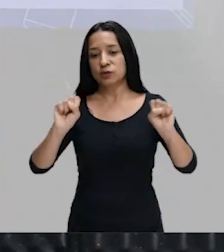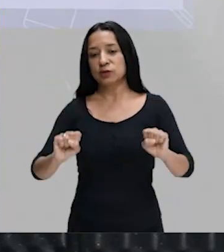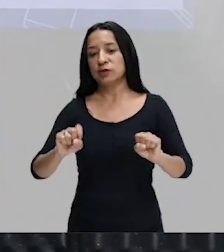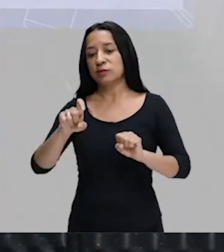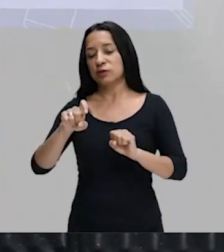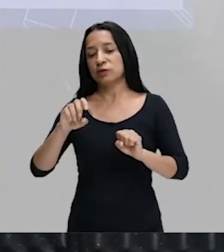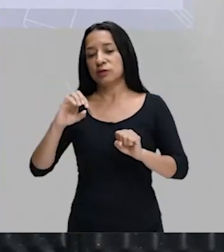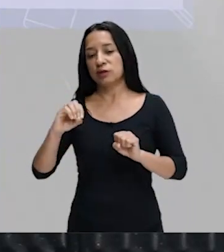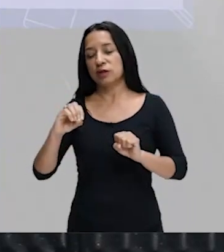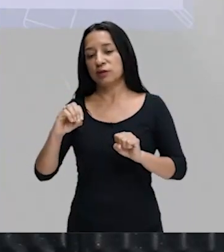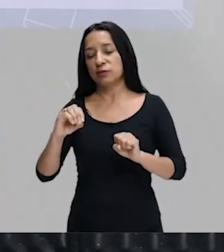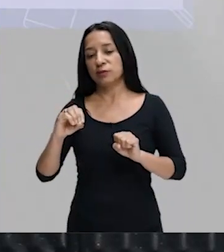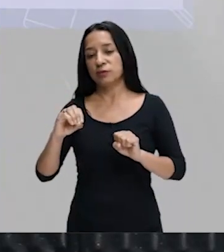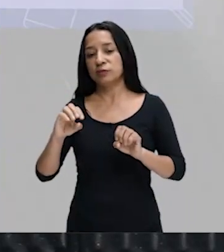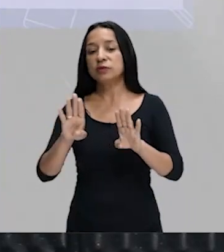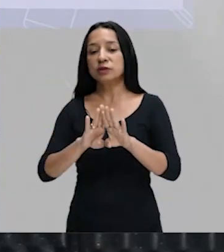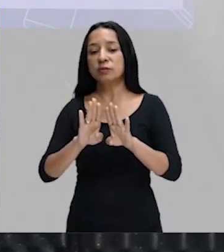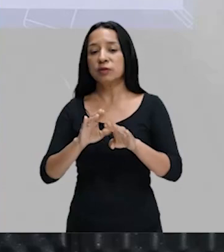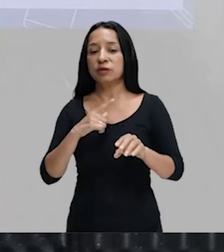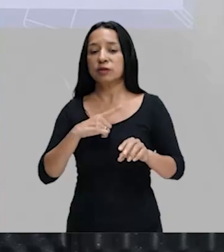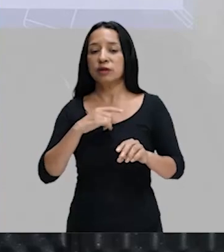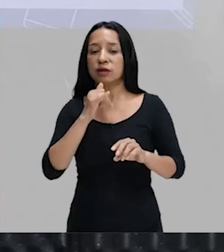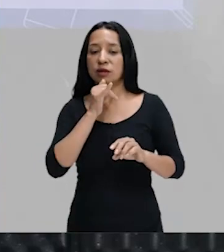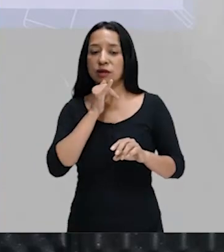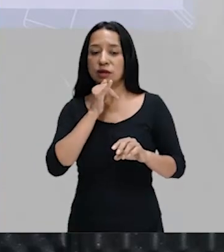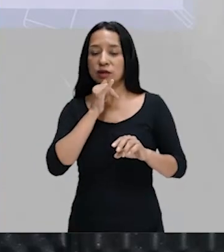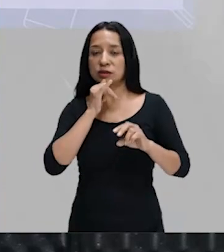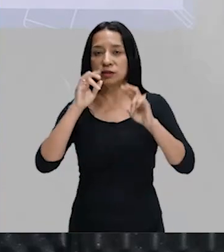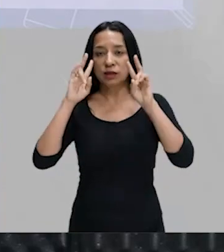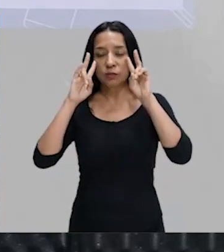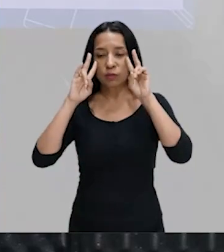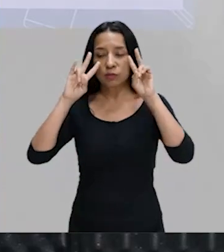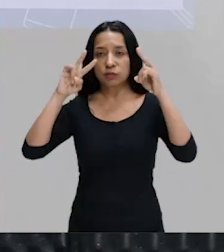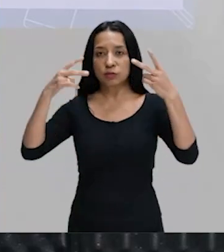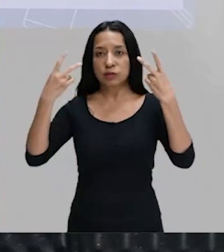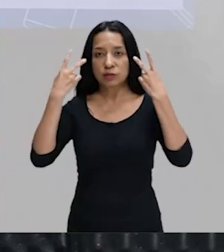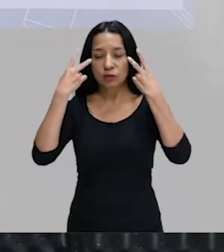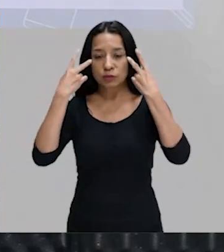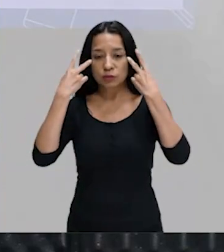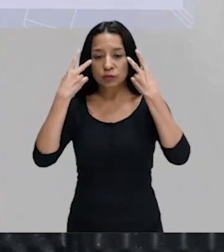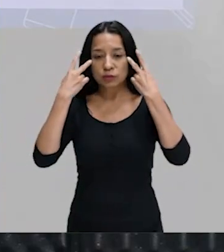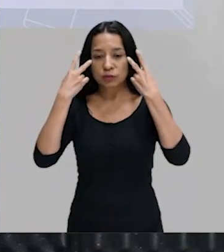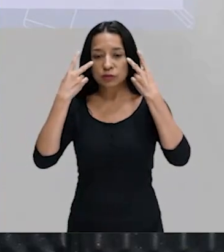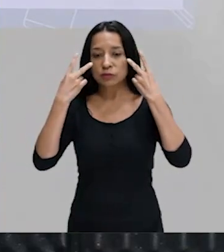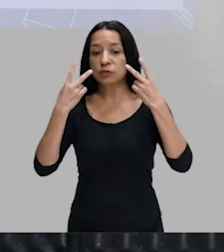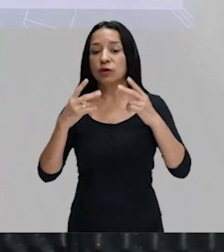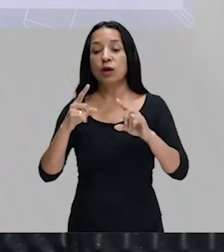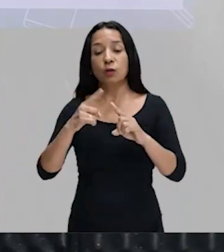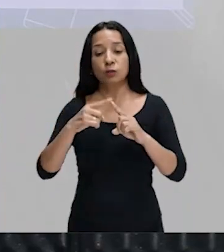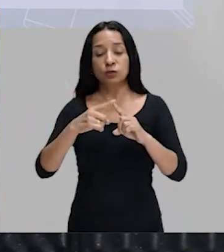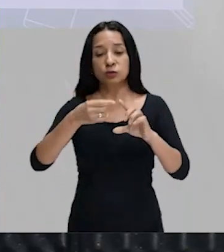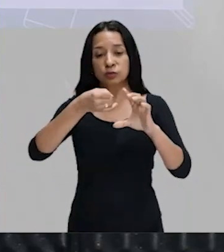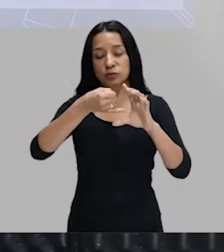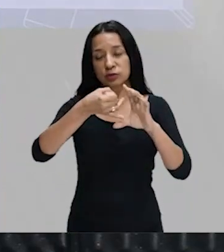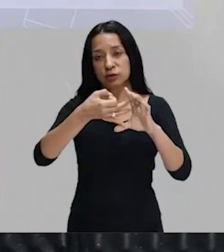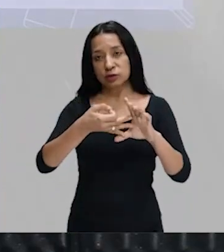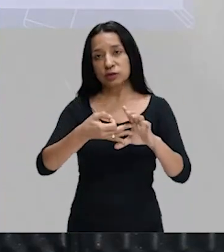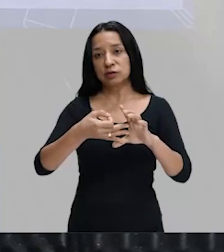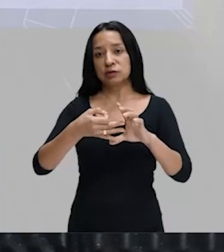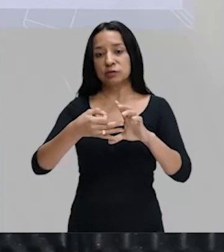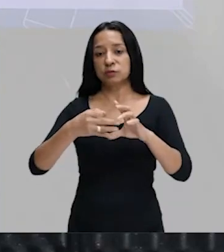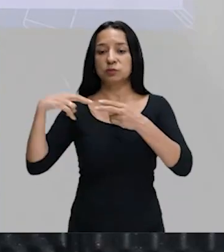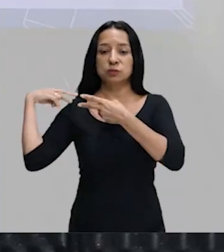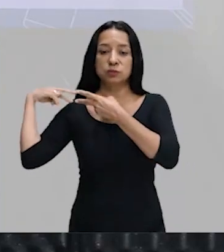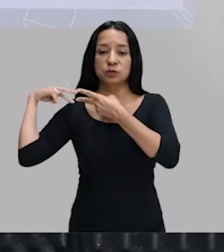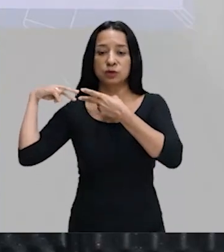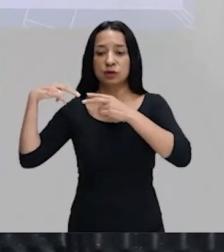aí eu vou dar exemplo aqui de daltonismo, que é um tipo de característica genética que segue a herança genética,